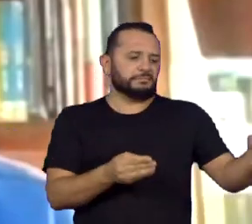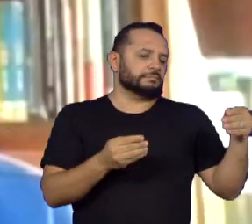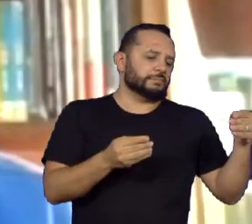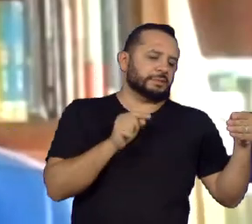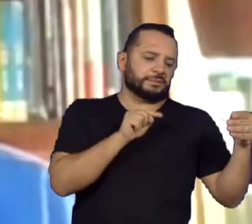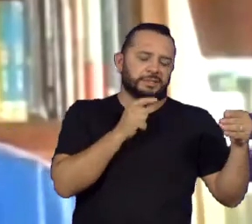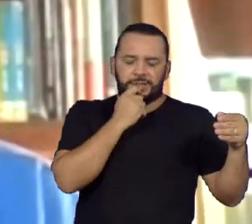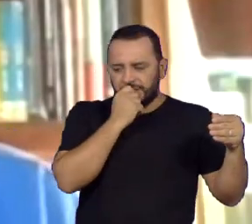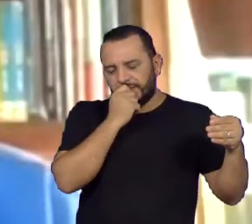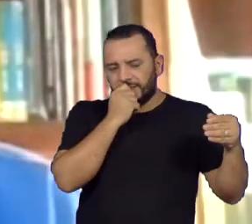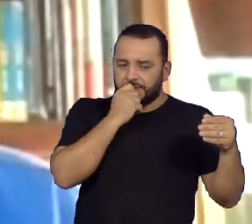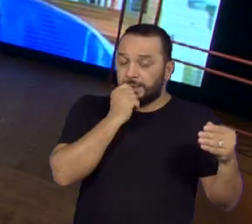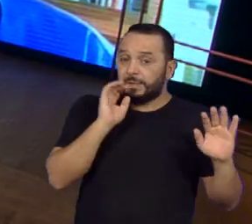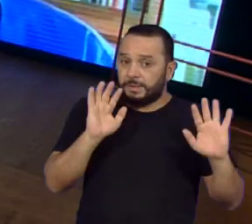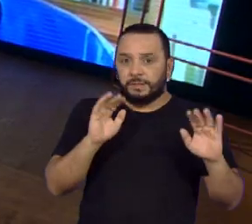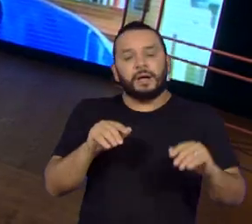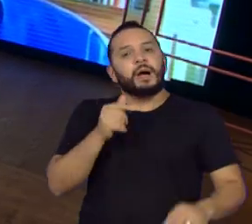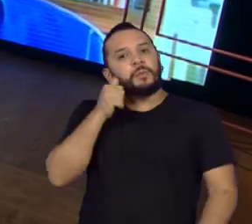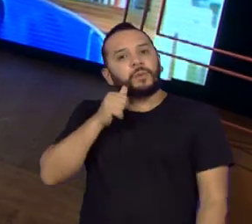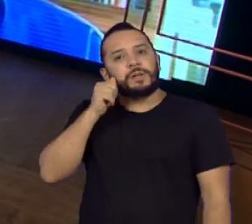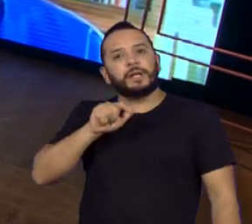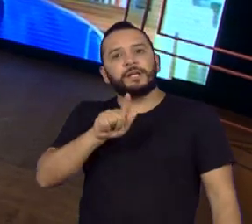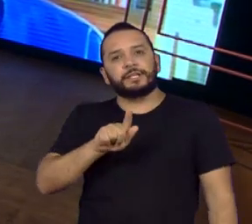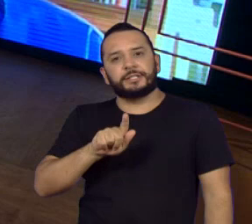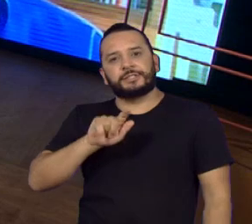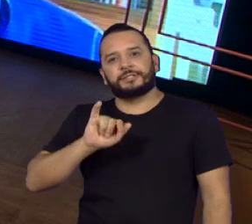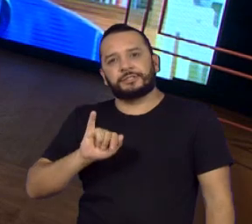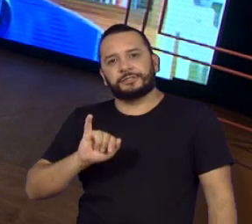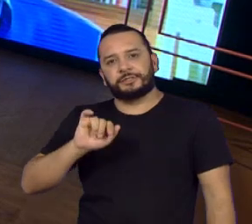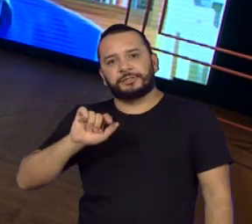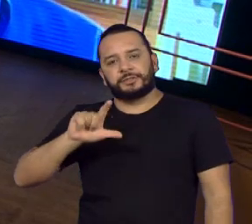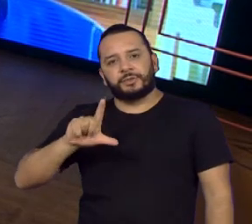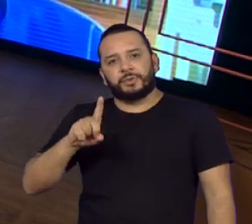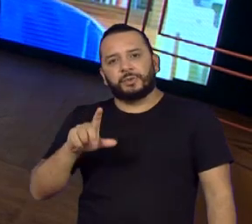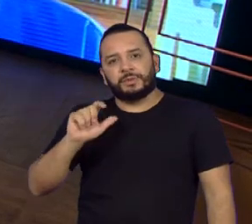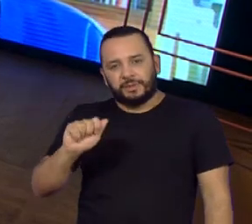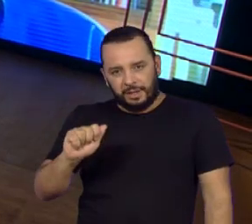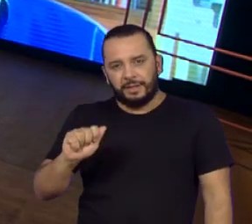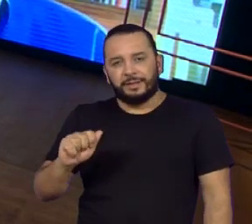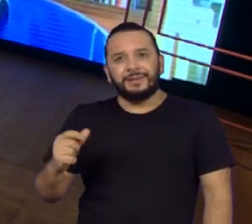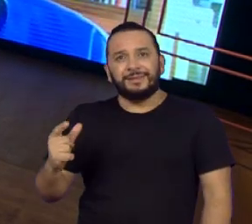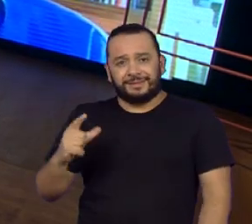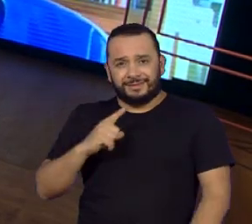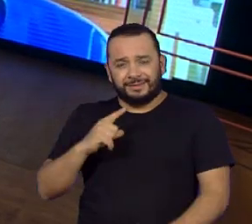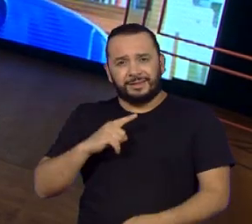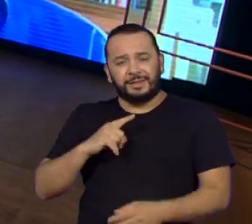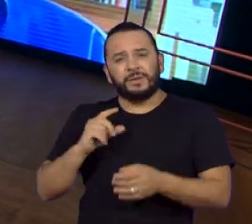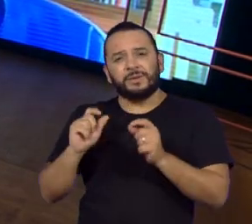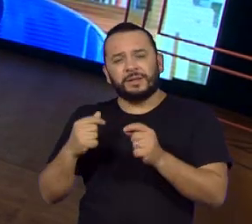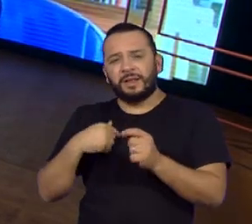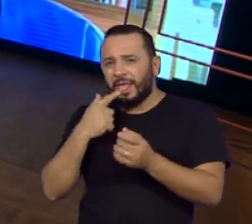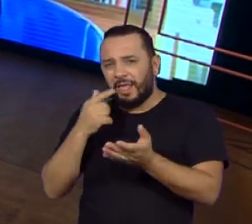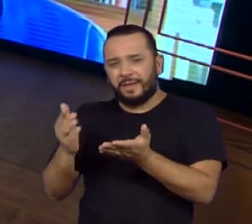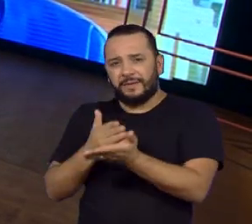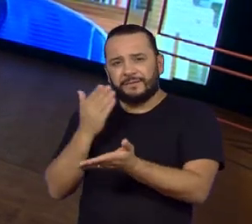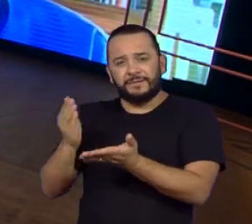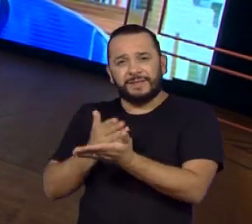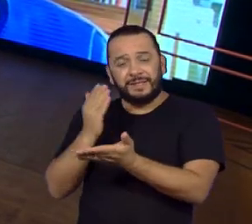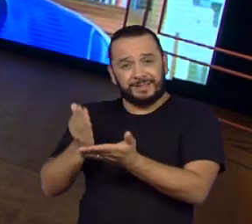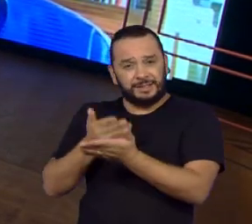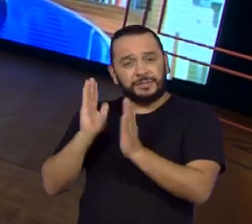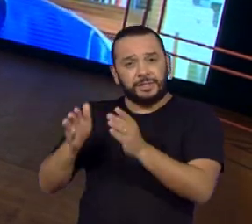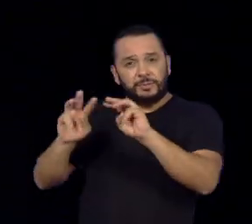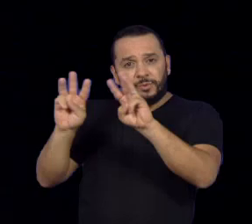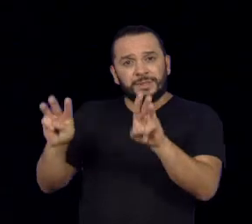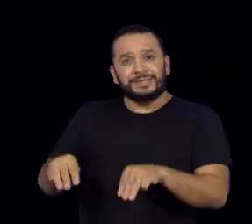todos. E um dia, a dona Gilda me entregou recortes de uma revista, O Cruzeiro, com os Meninos